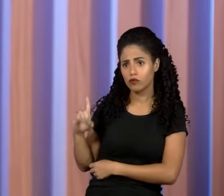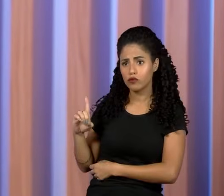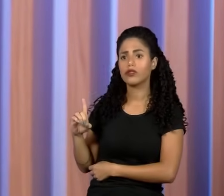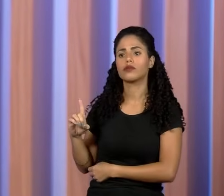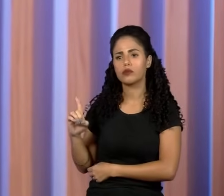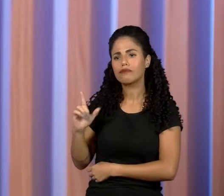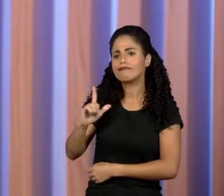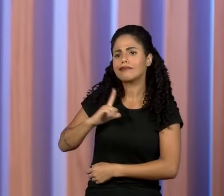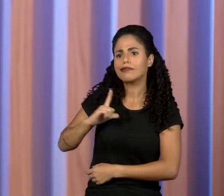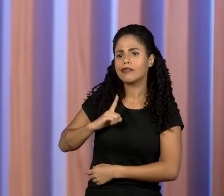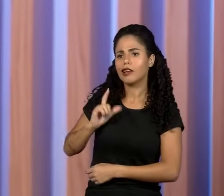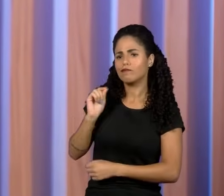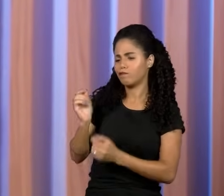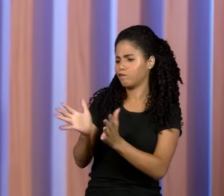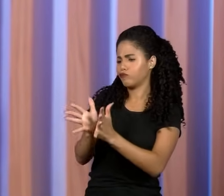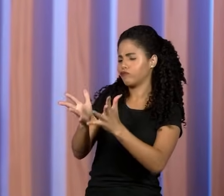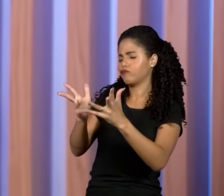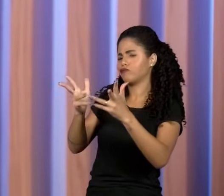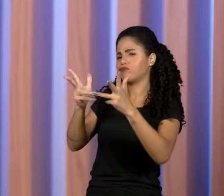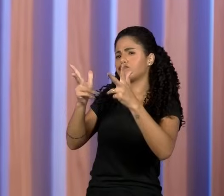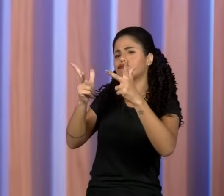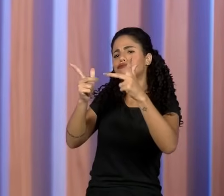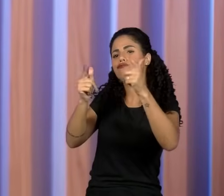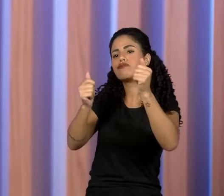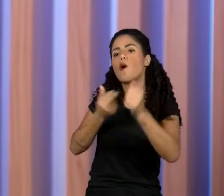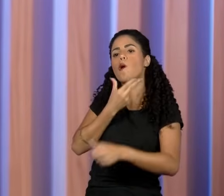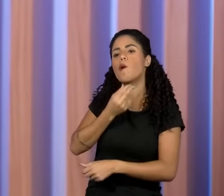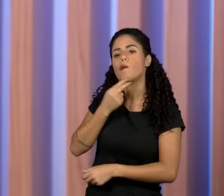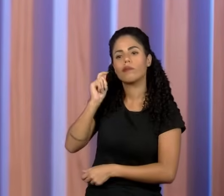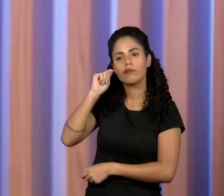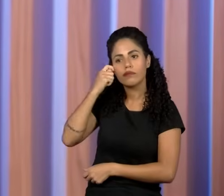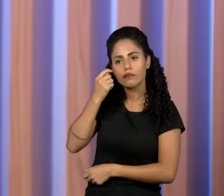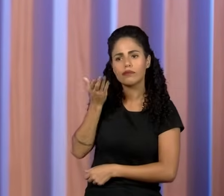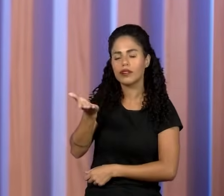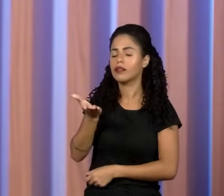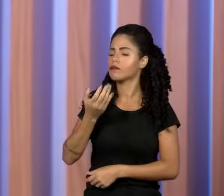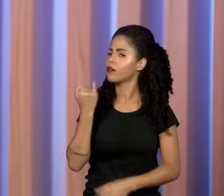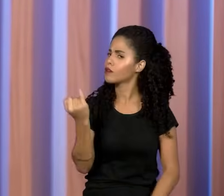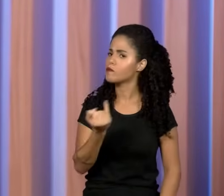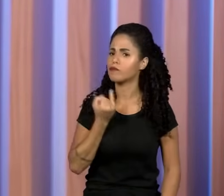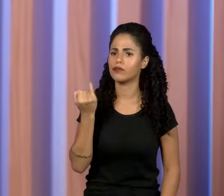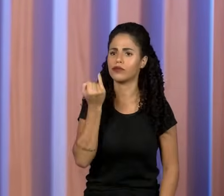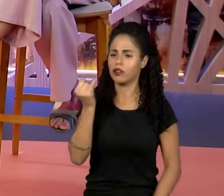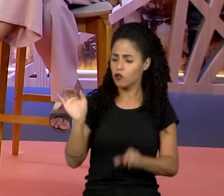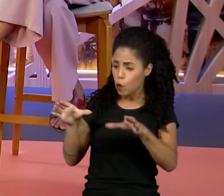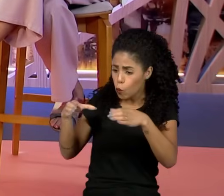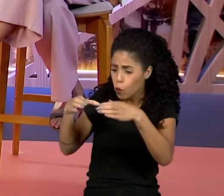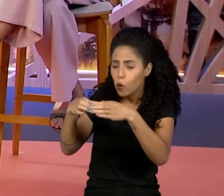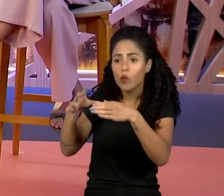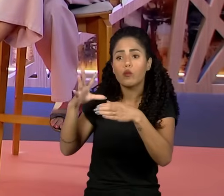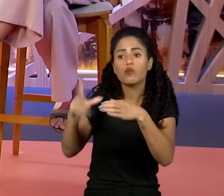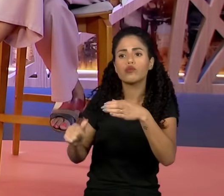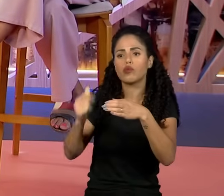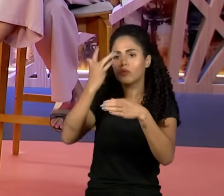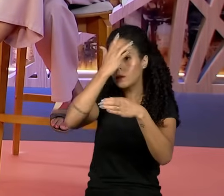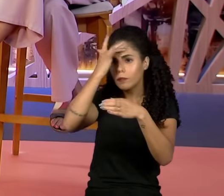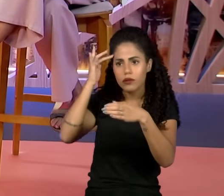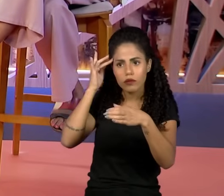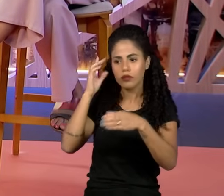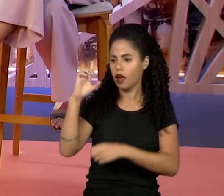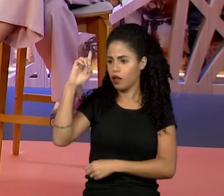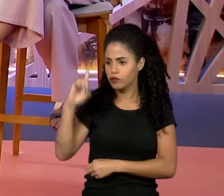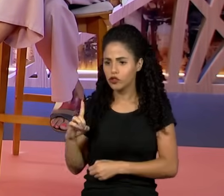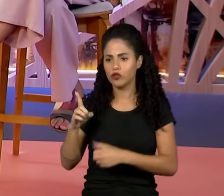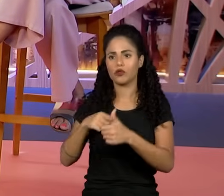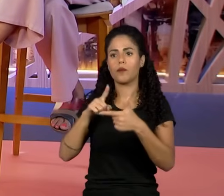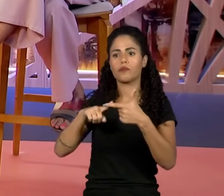jovem brilhante. Acho que essa é a roupagem nova. Autores,